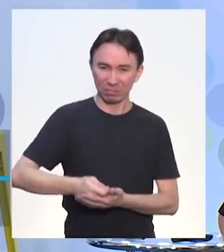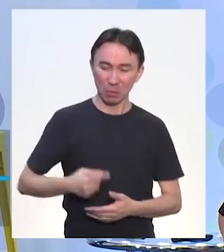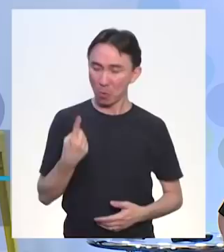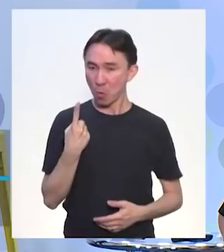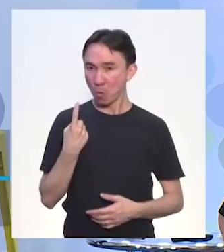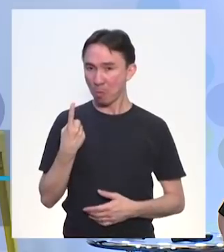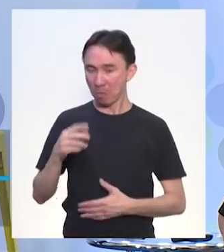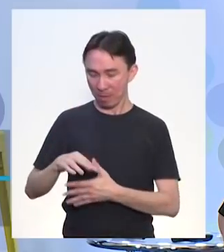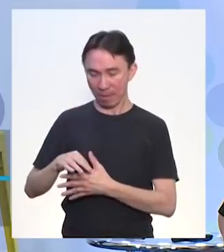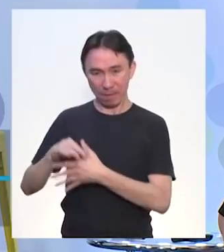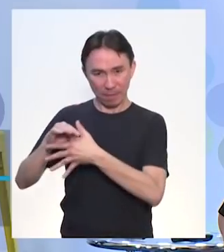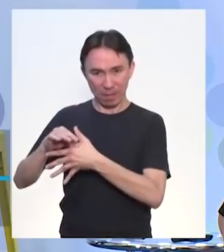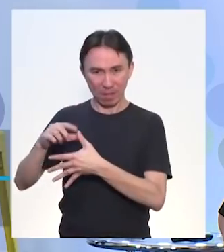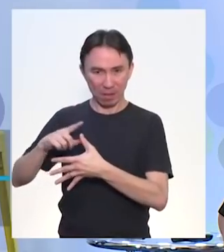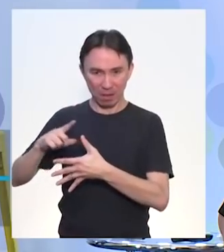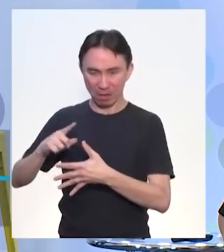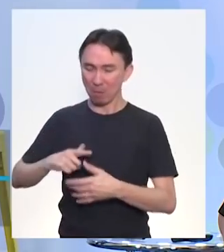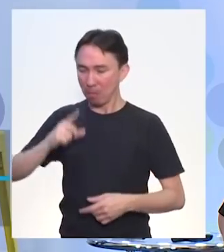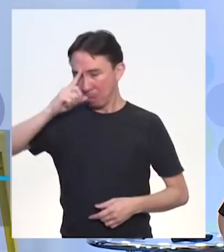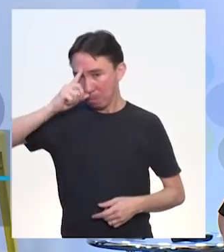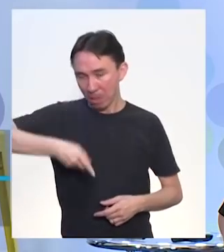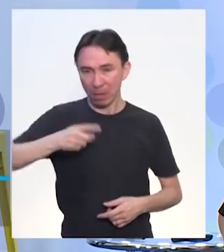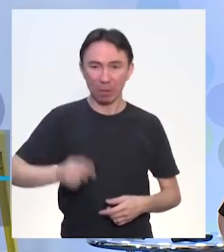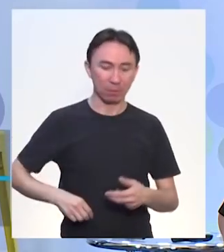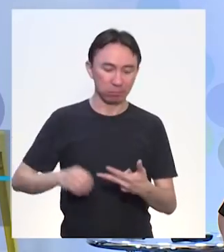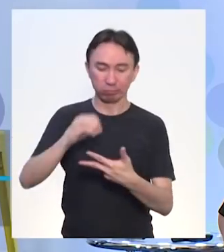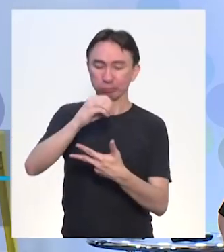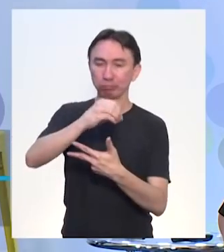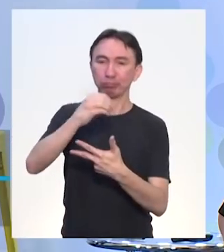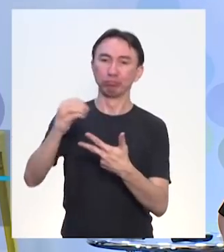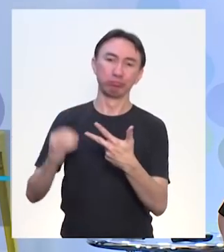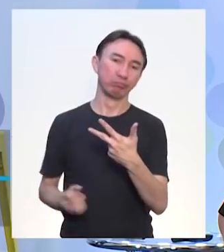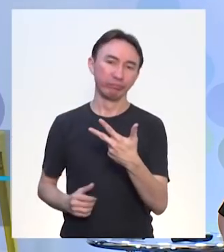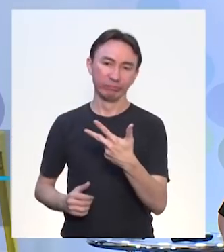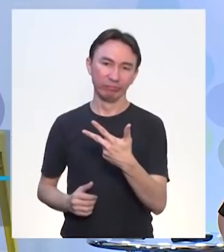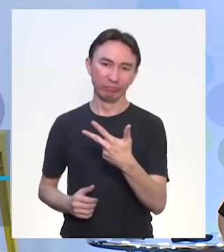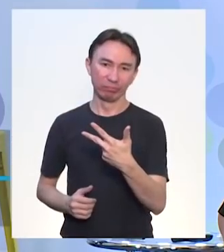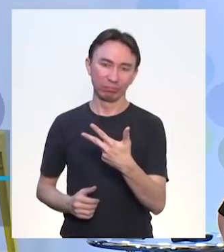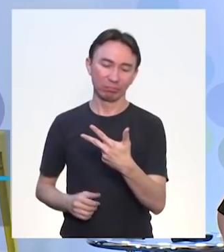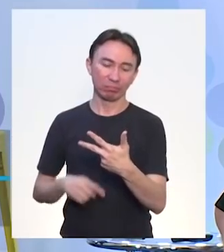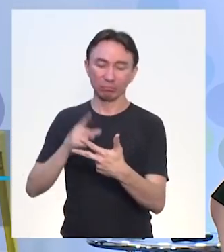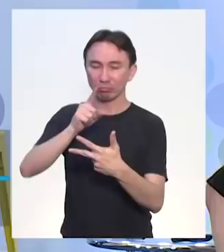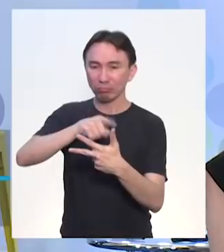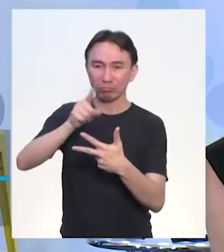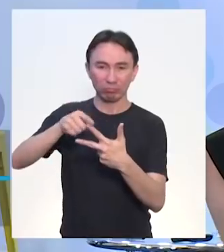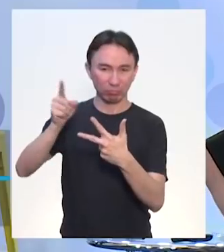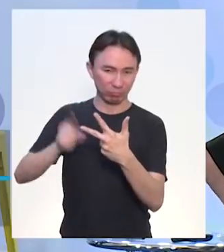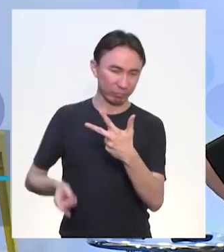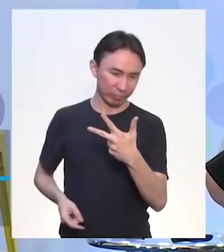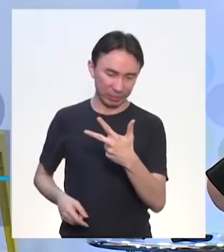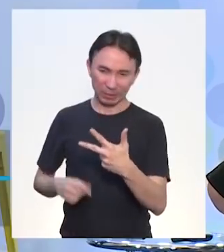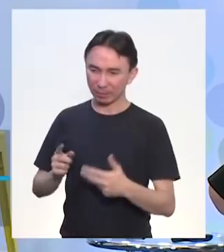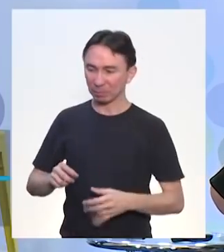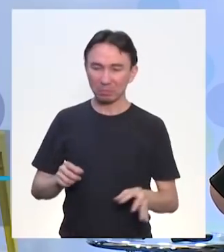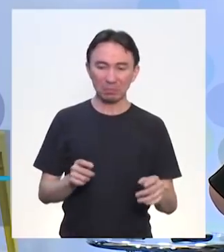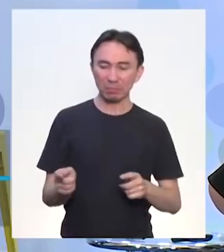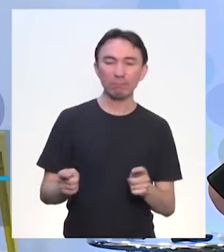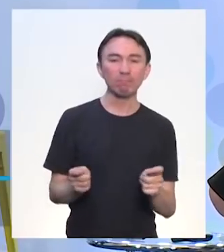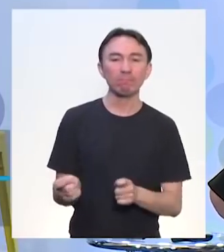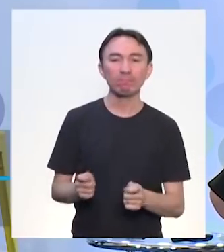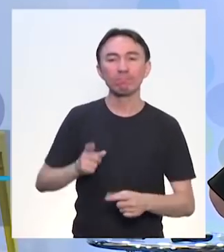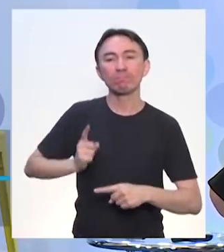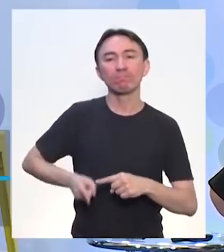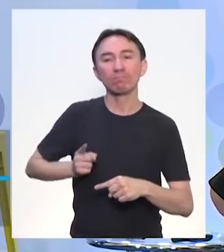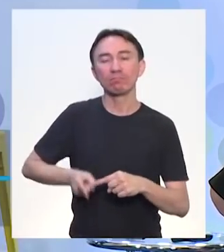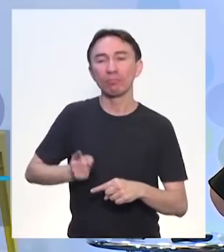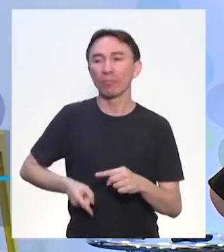todo o poder executivo, judiciário e legislativo. Ele controla a mídia, a censura, a intolerância,